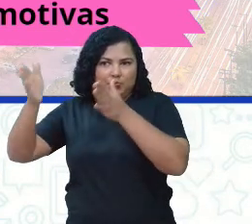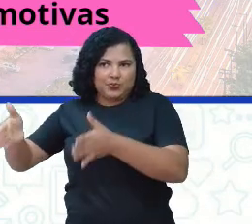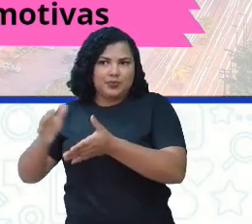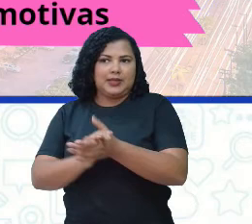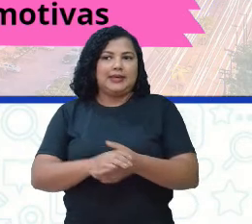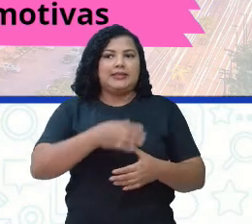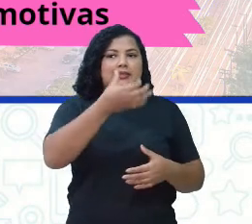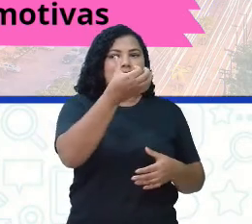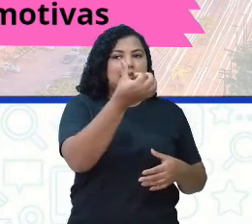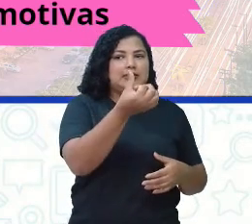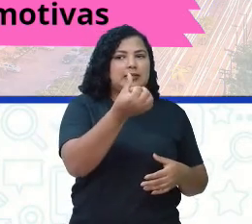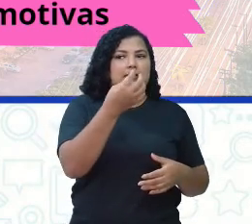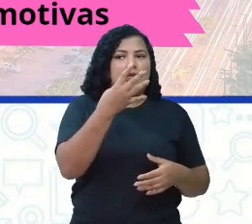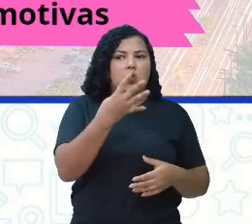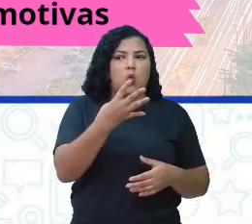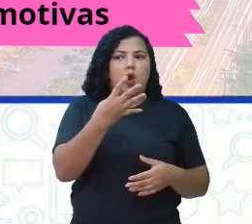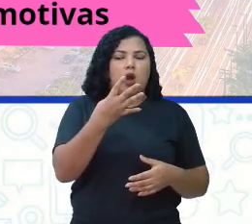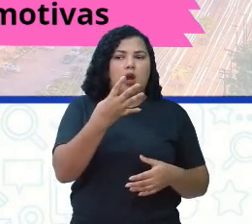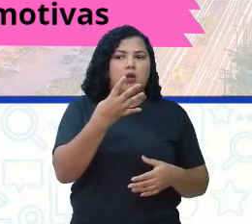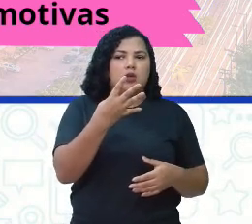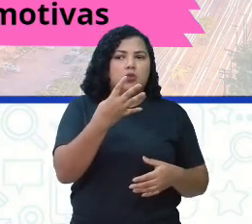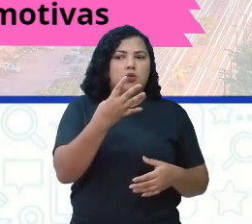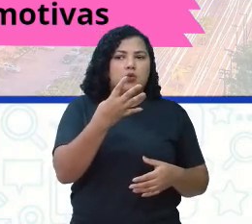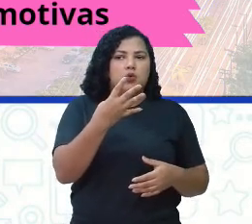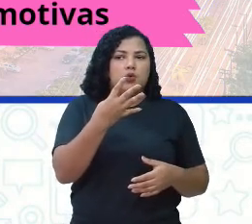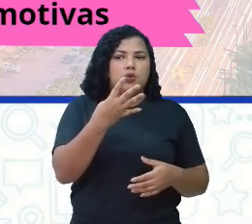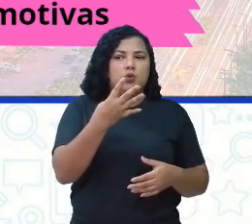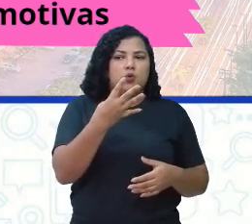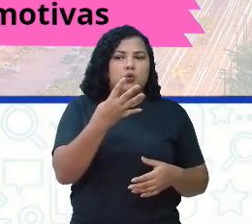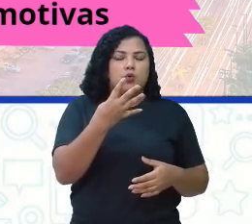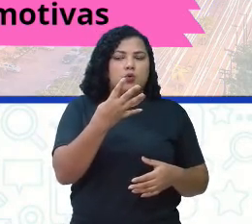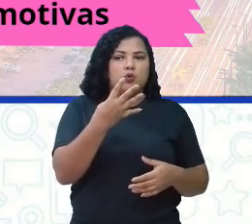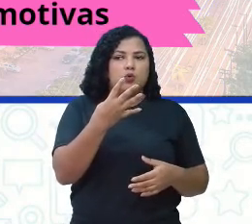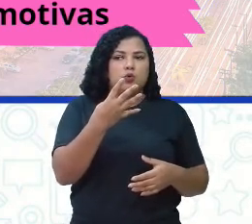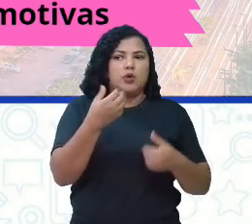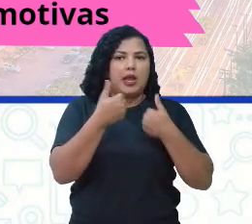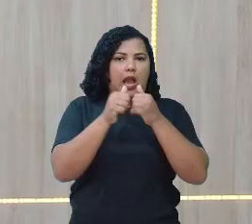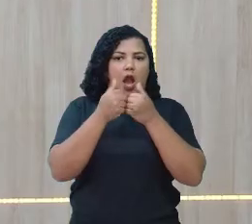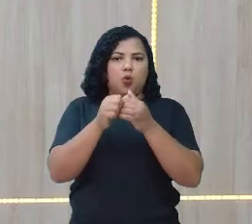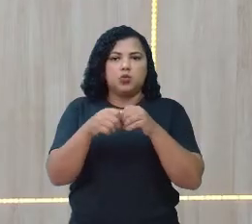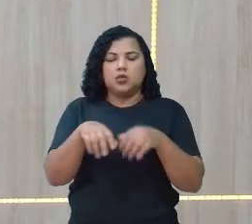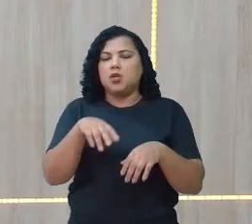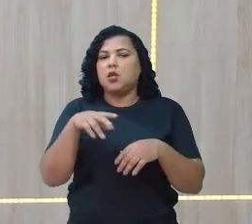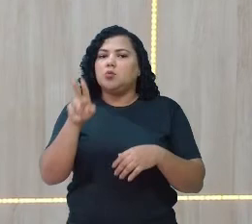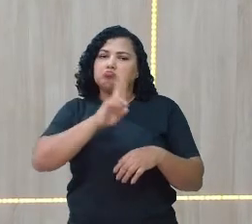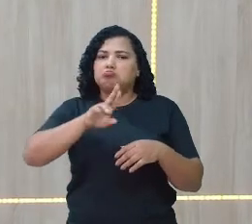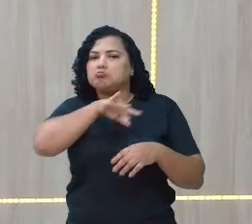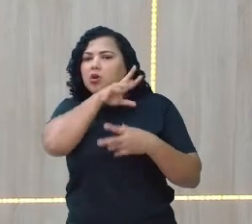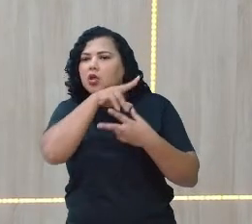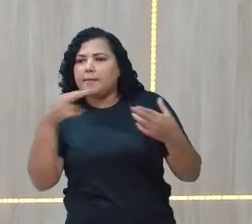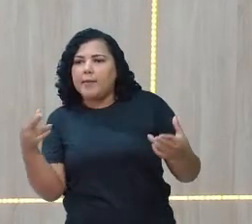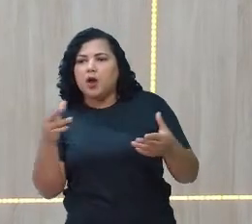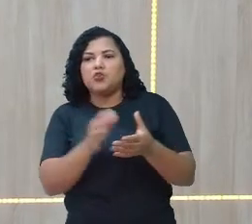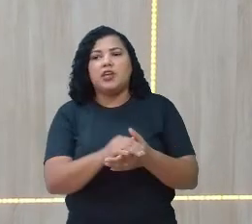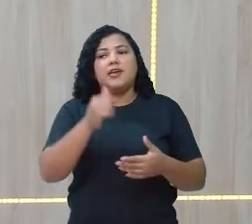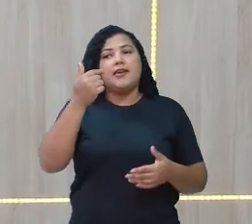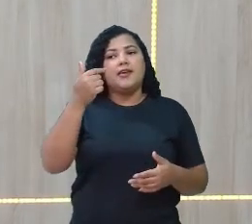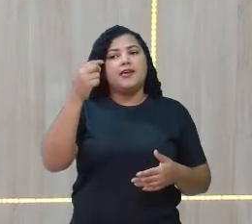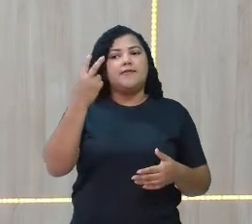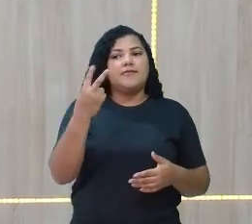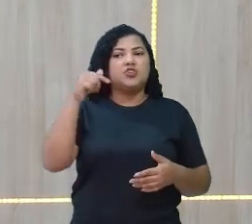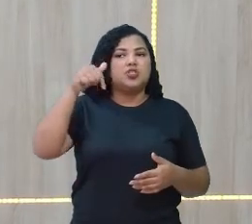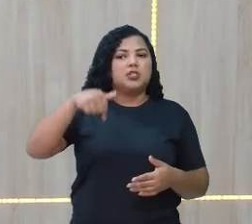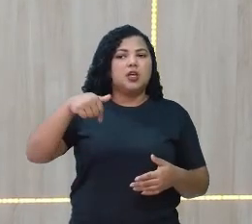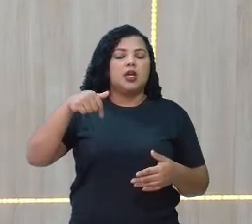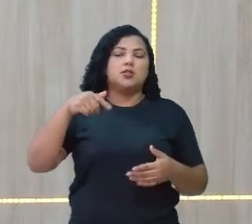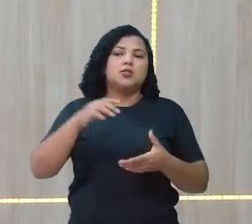64 carros de carga, 27 locomotivas e 880, quase uns 900 animais para carregar, né,